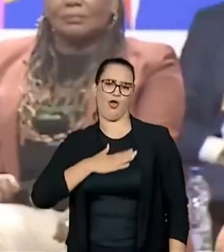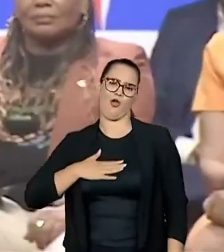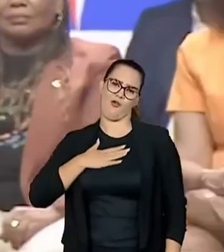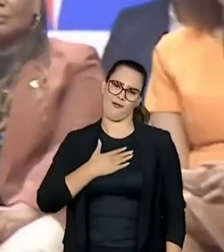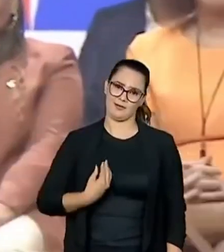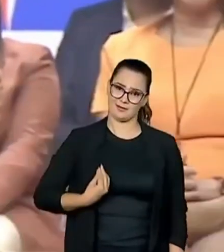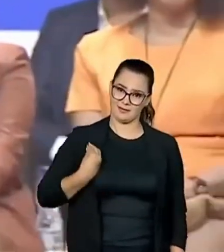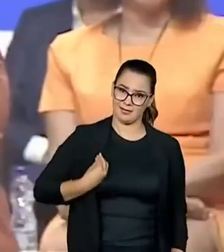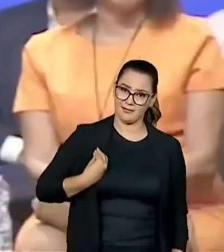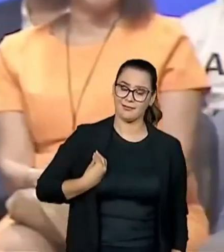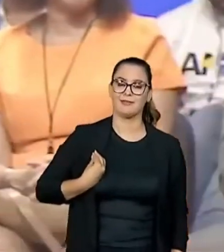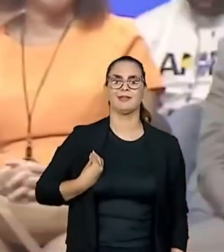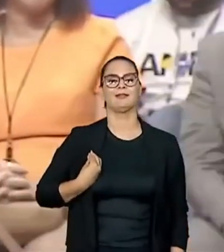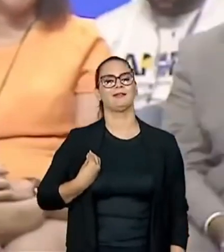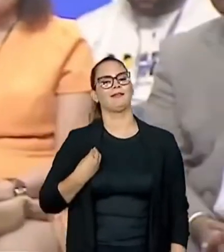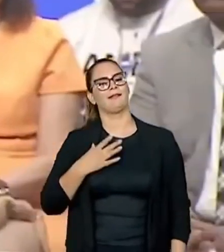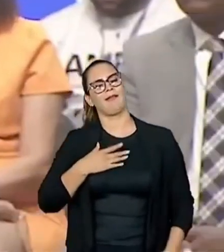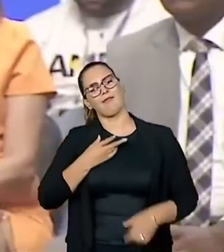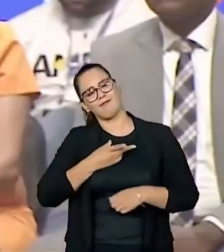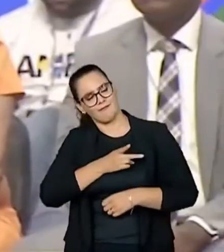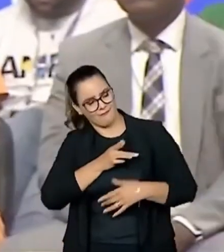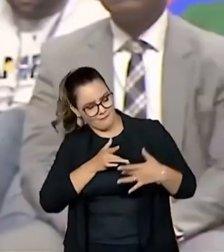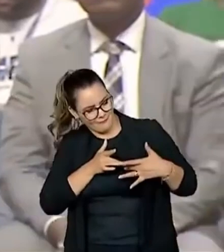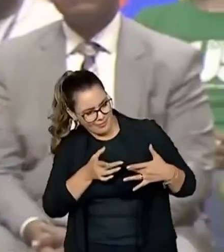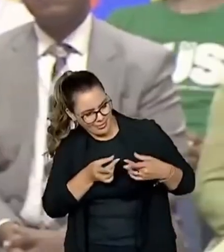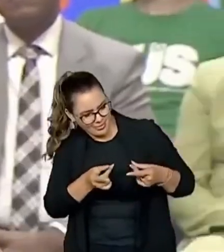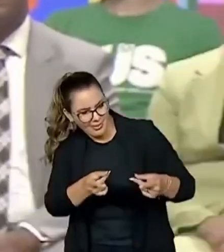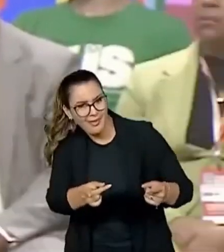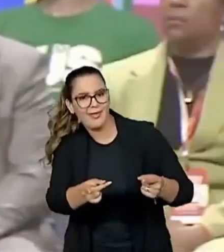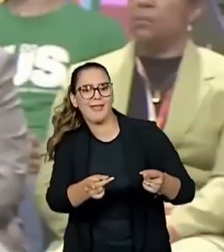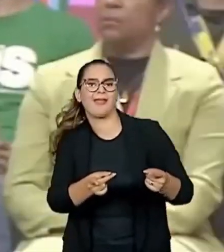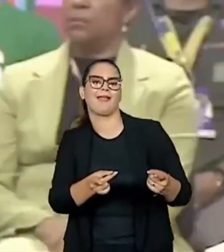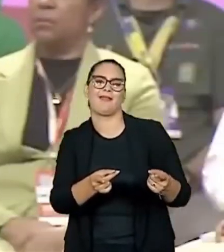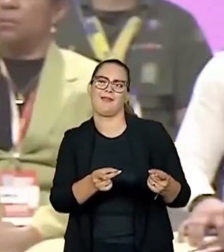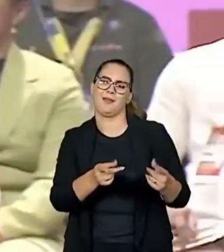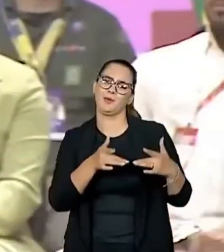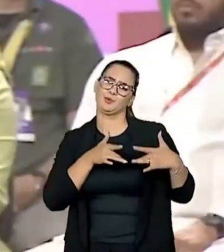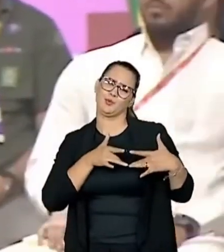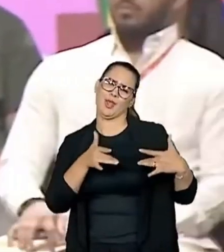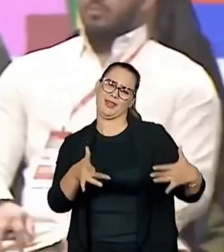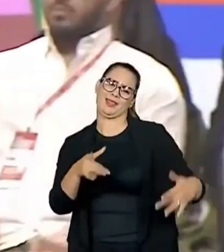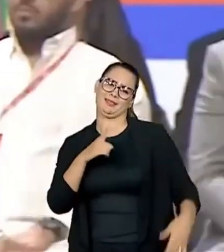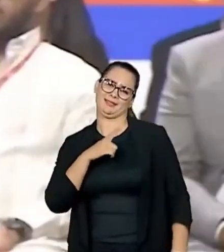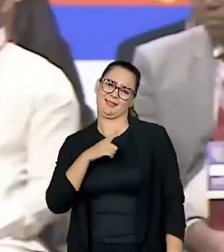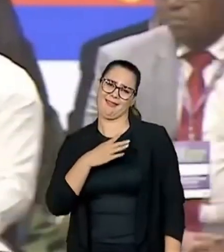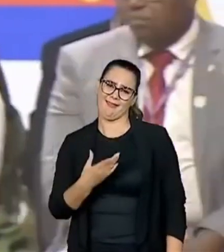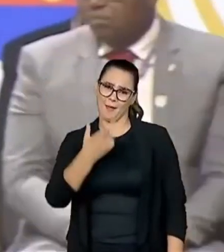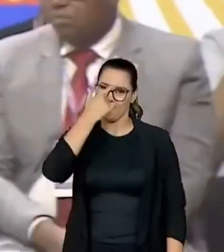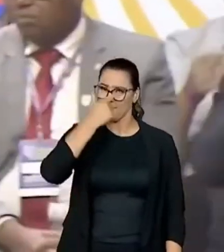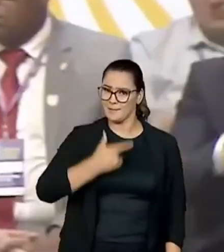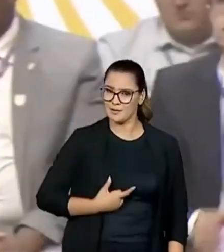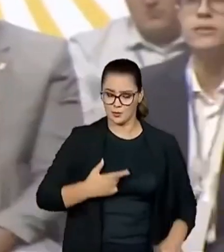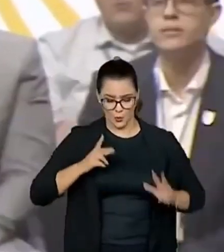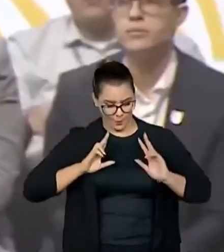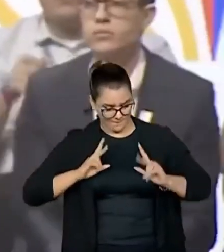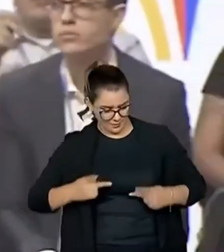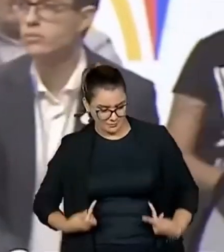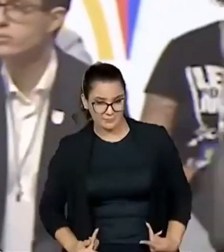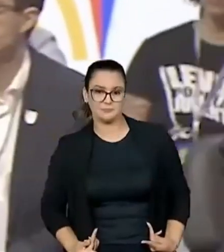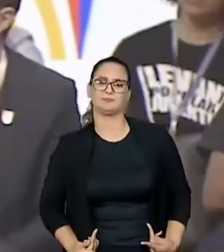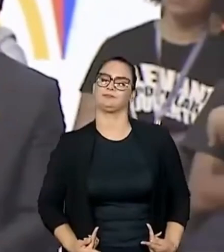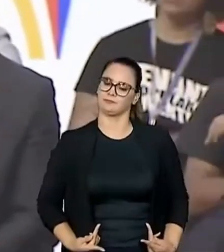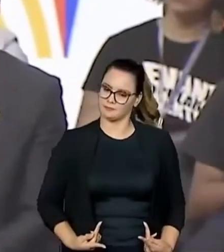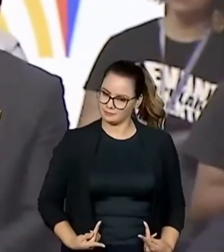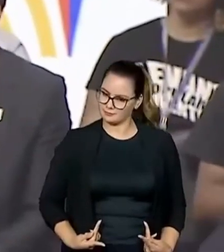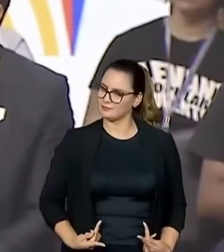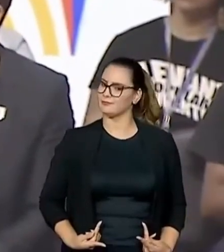vida. De alguém que é fraterno. De alguém que é companheiro ou companheira. De alguém que é solidário. De alguém que é humanista. De